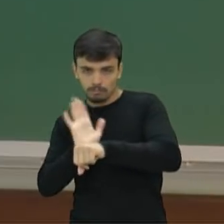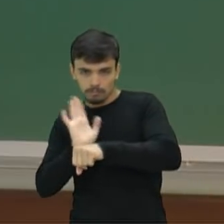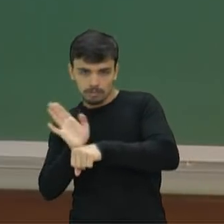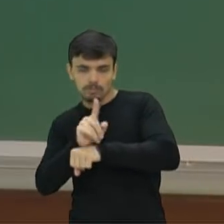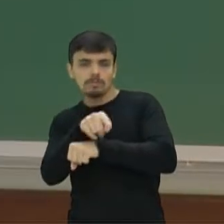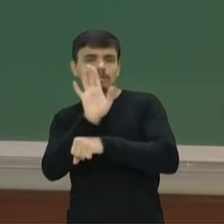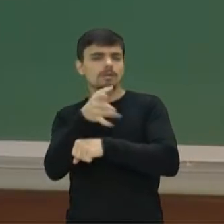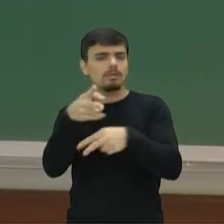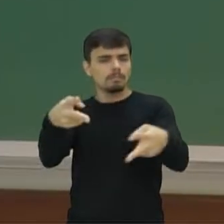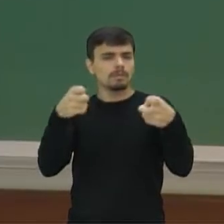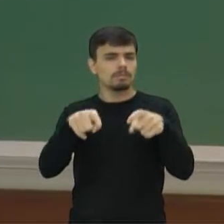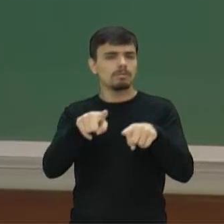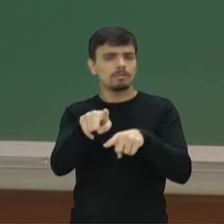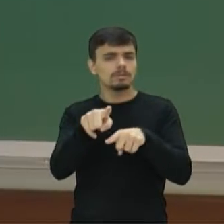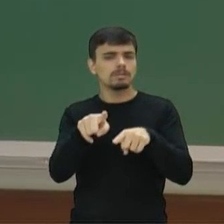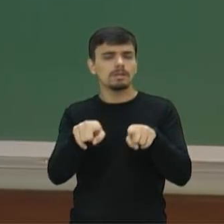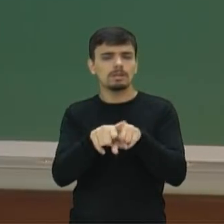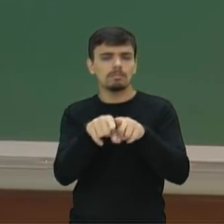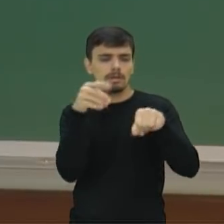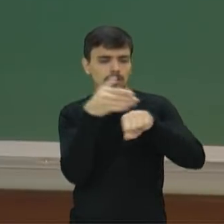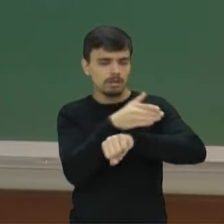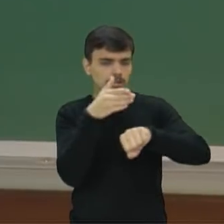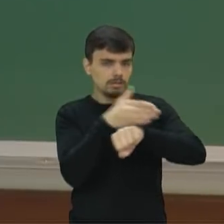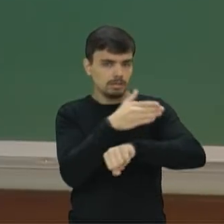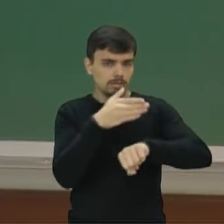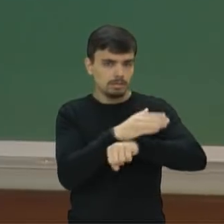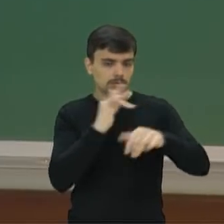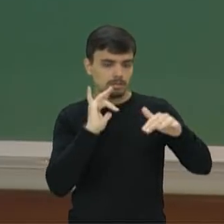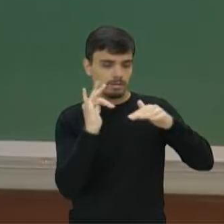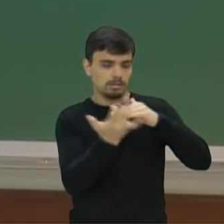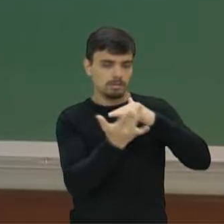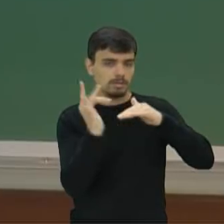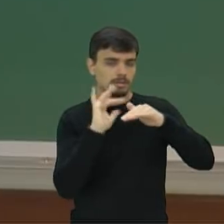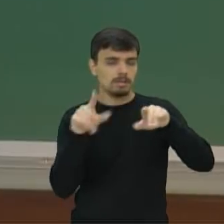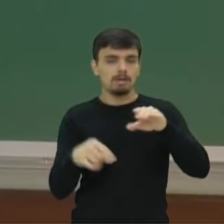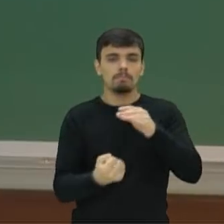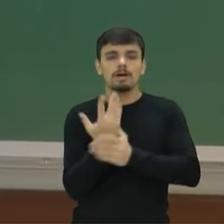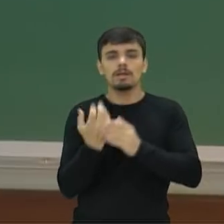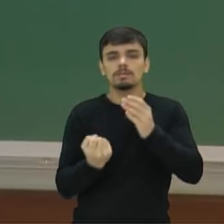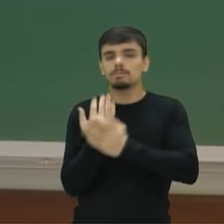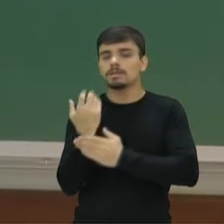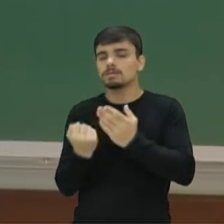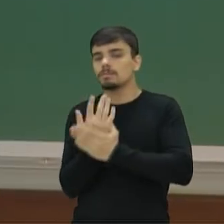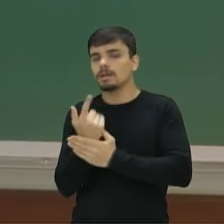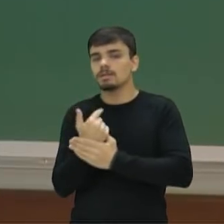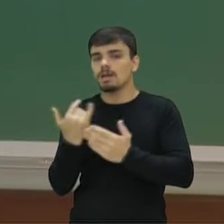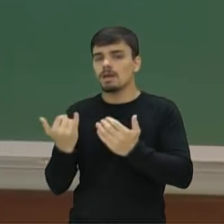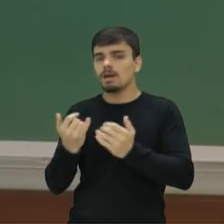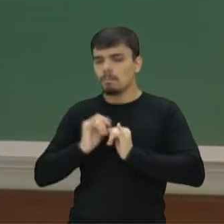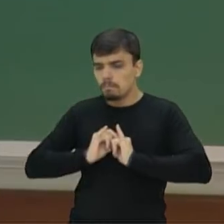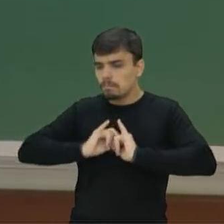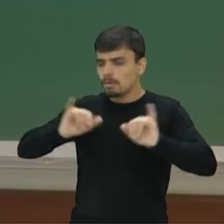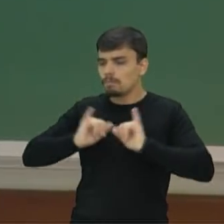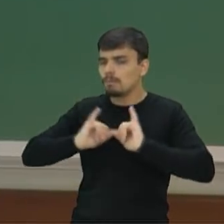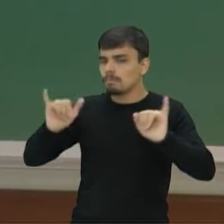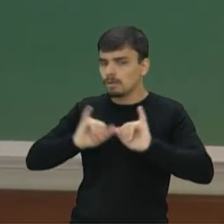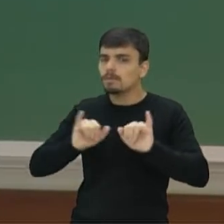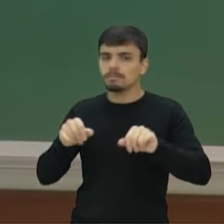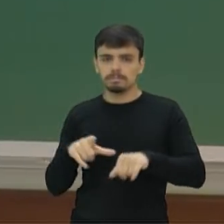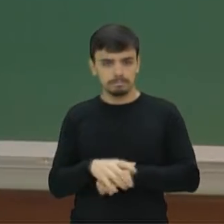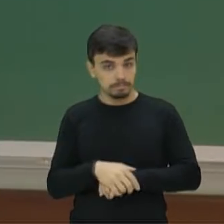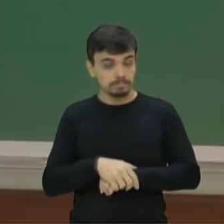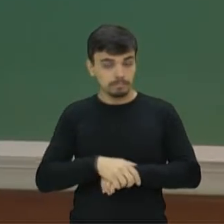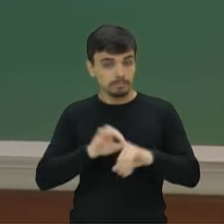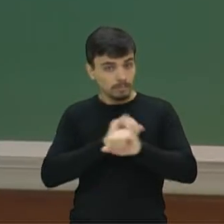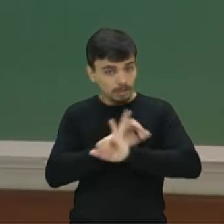já percebeu que quando você está acessando lá a sua rede social, começam a aparecer determinadas propagandas, determinados anúncios?